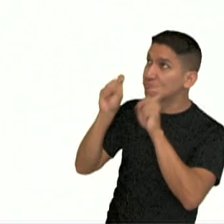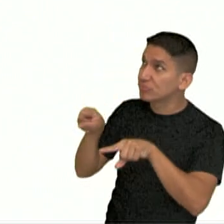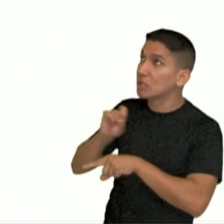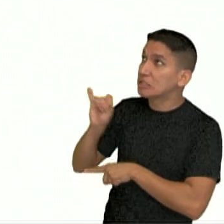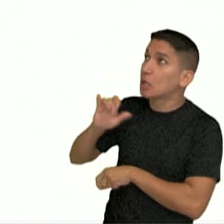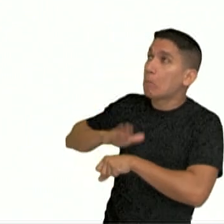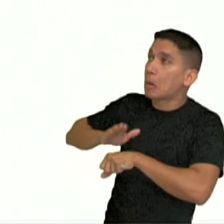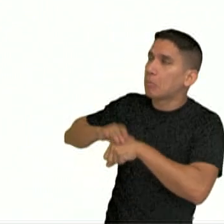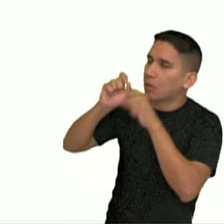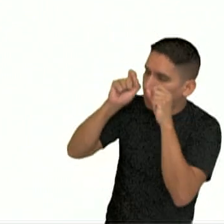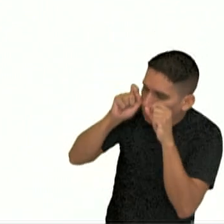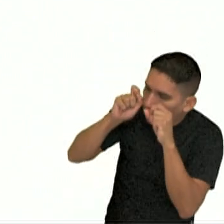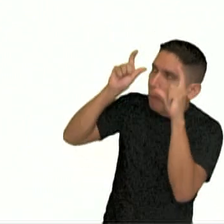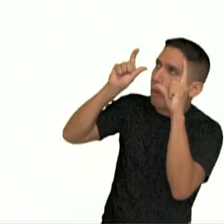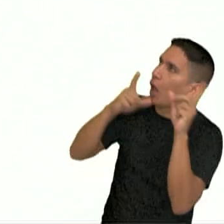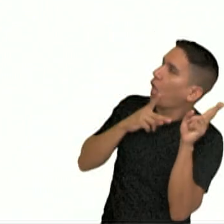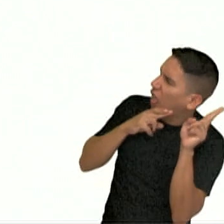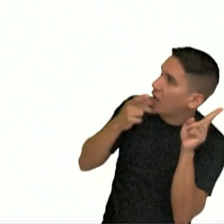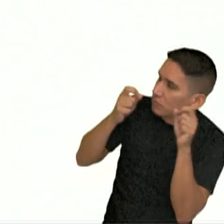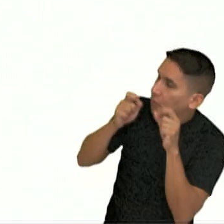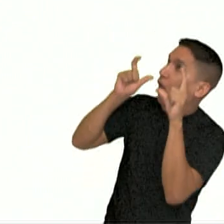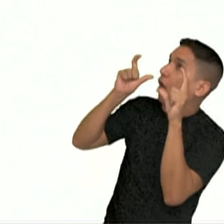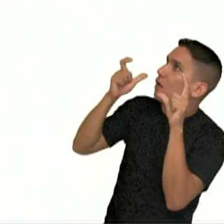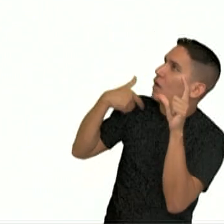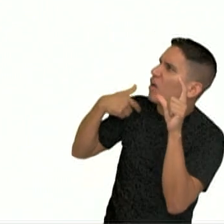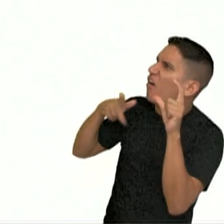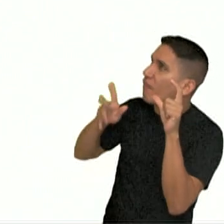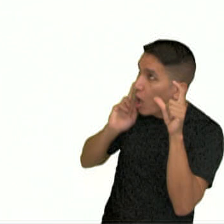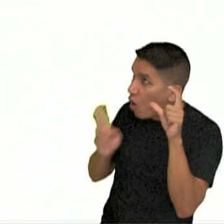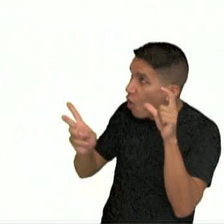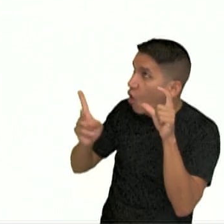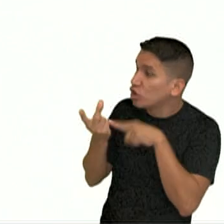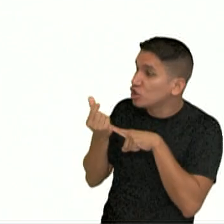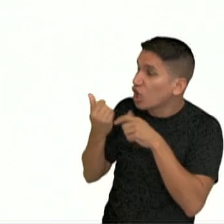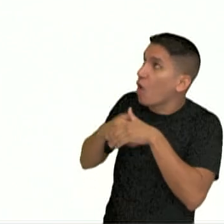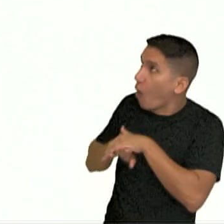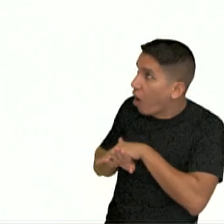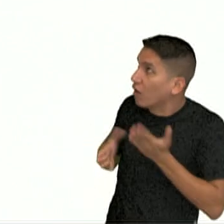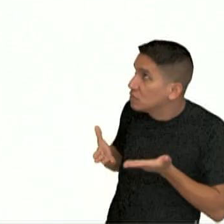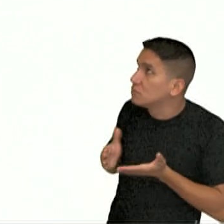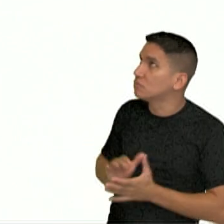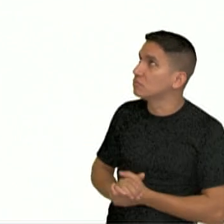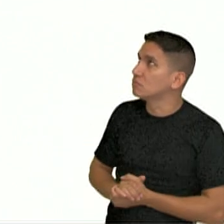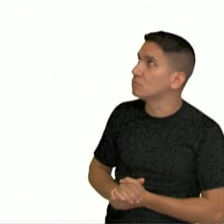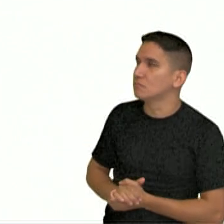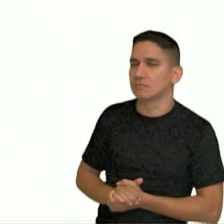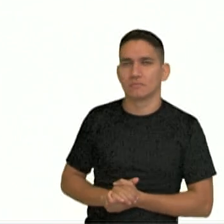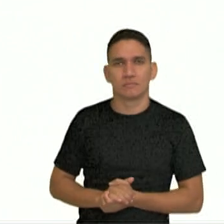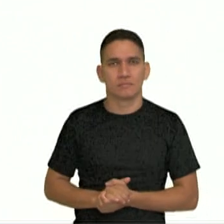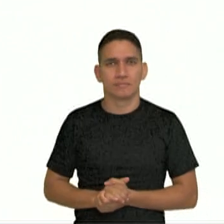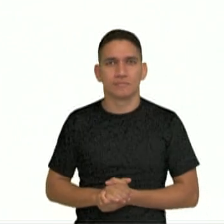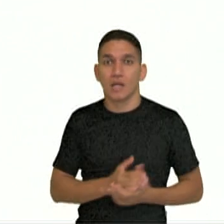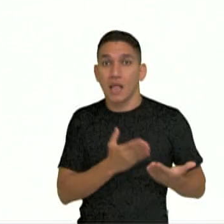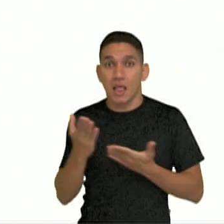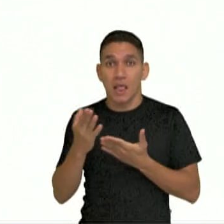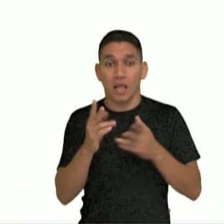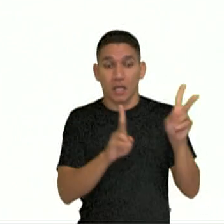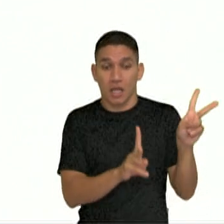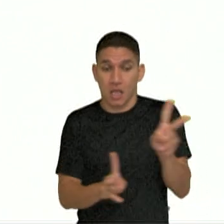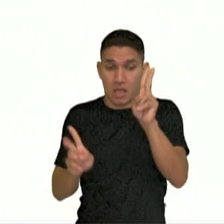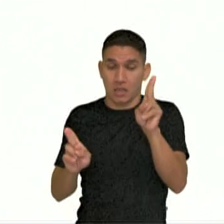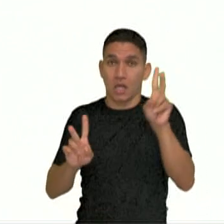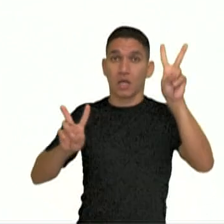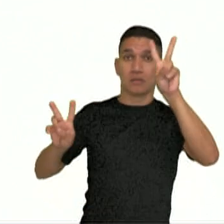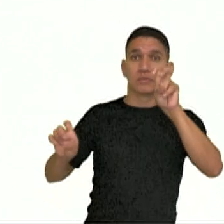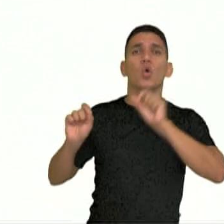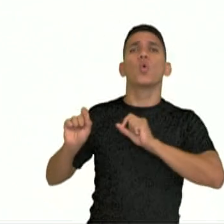se quando eu acordar desse sono, meu dinheiro ainda vai estar aqui. Então, nesse trecho, que efeito